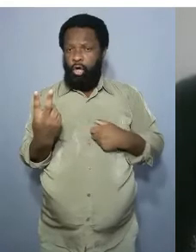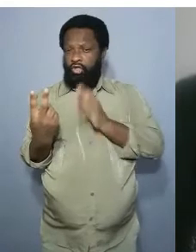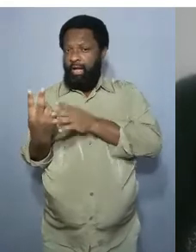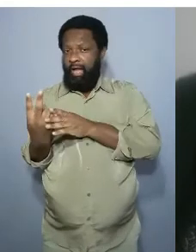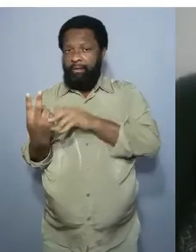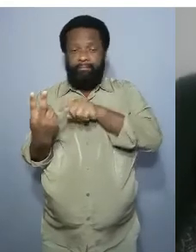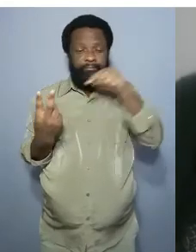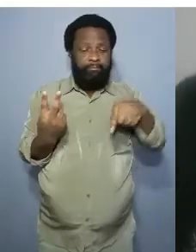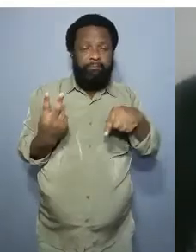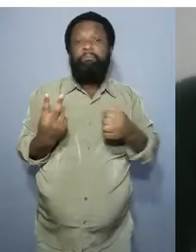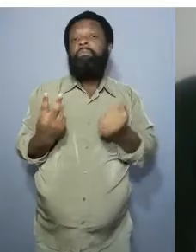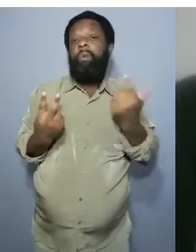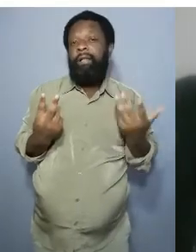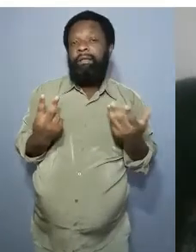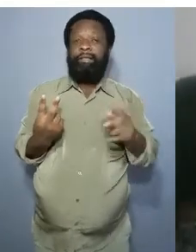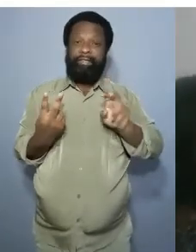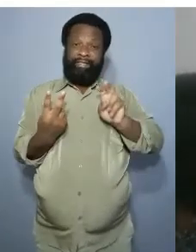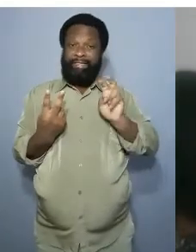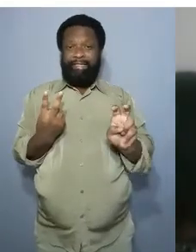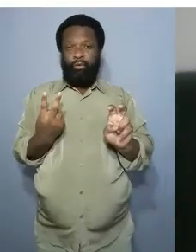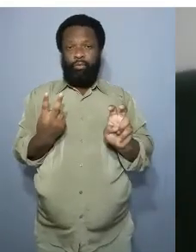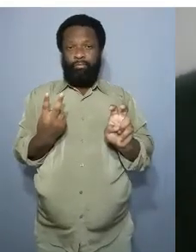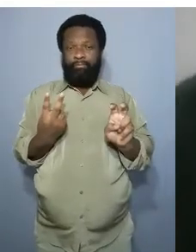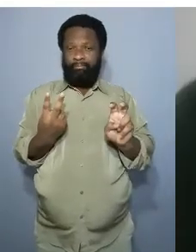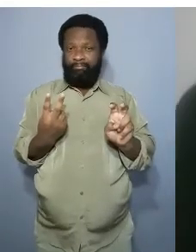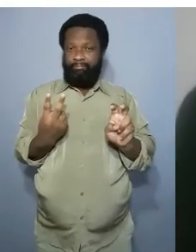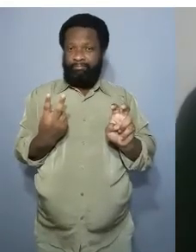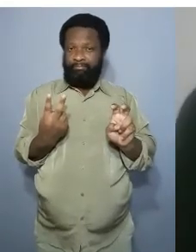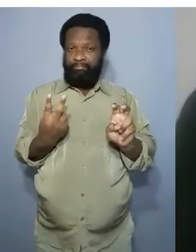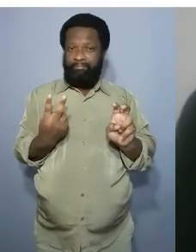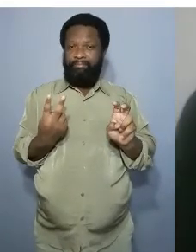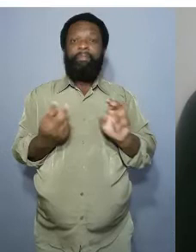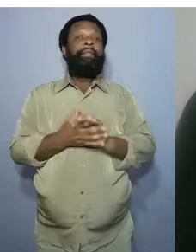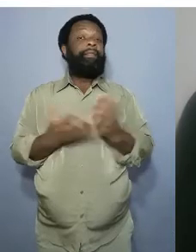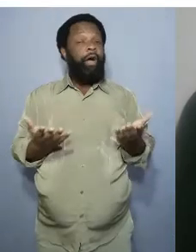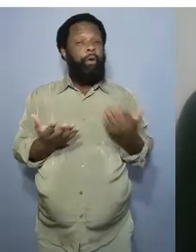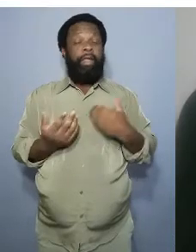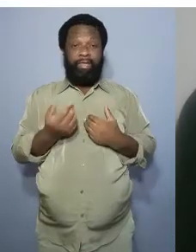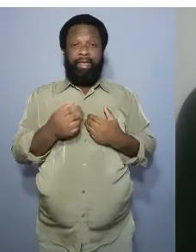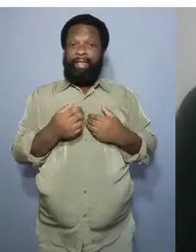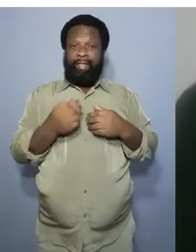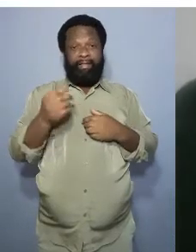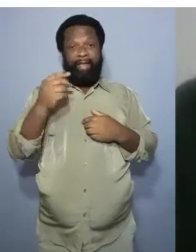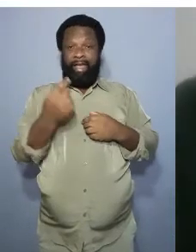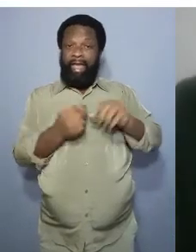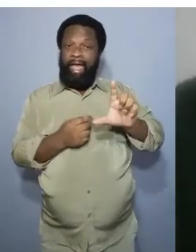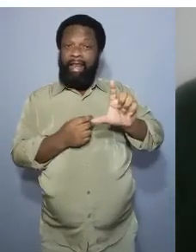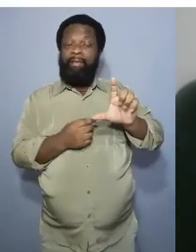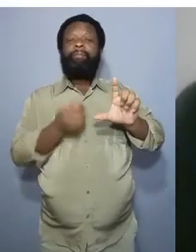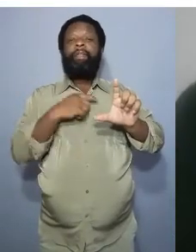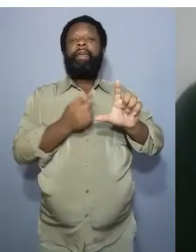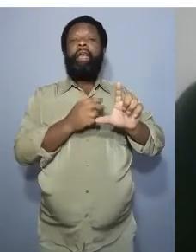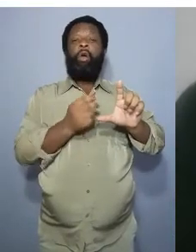elétrons, quanto falta para chegar em 7? Faltam só 5 elétrons. Então, nessa camada aqui, na